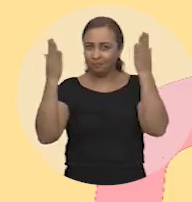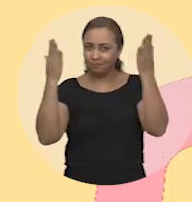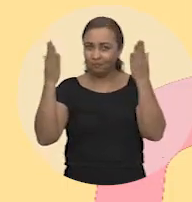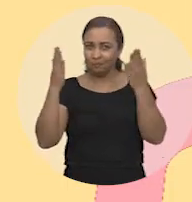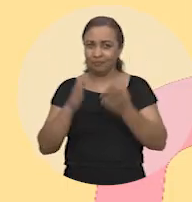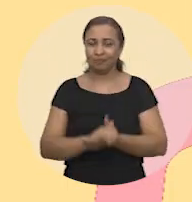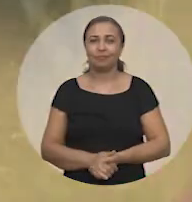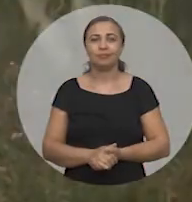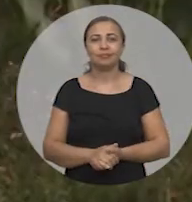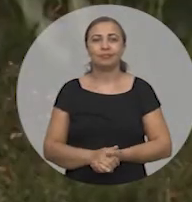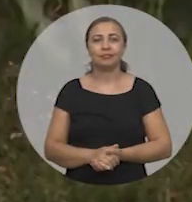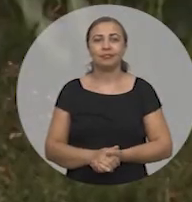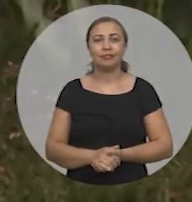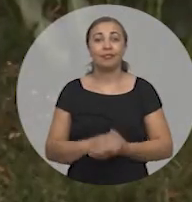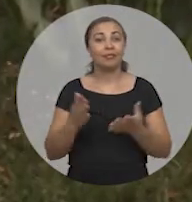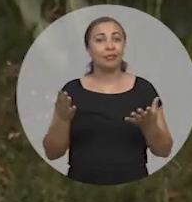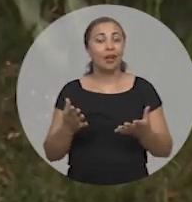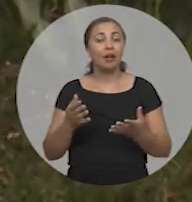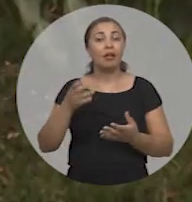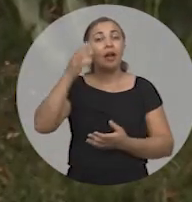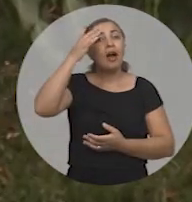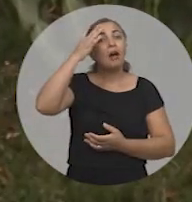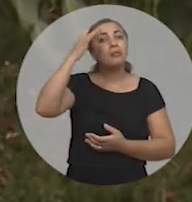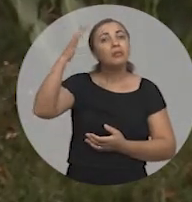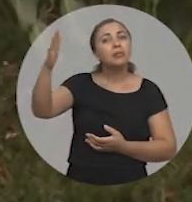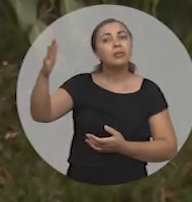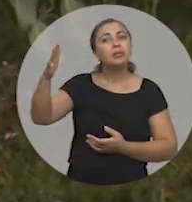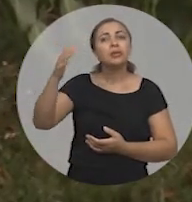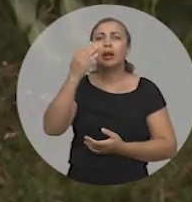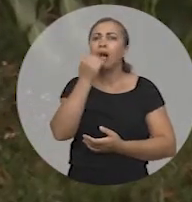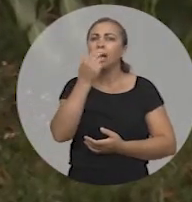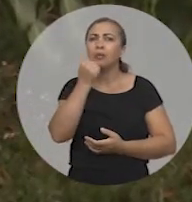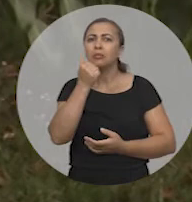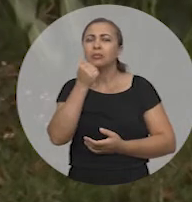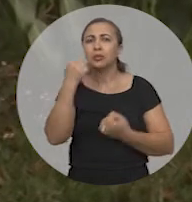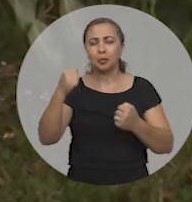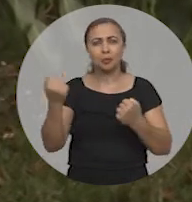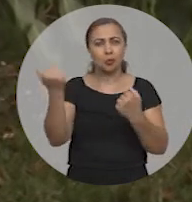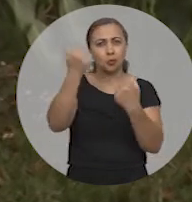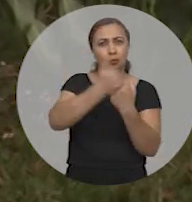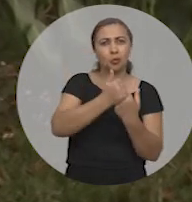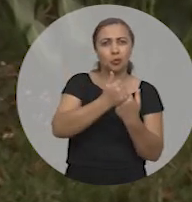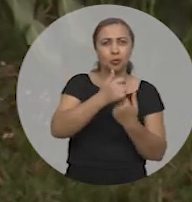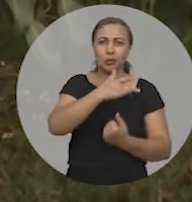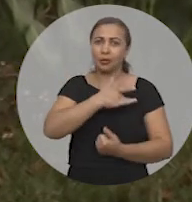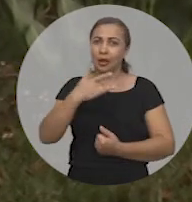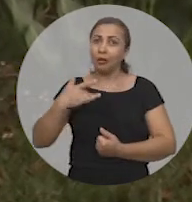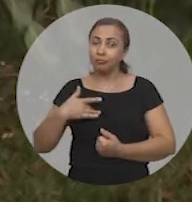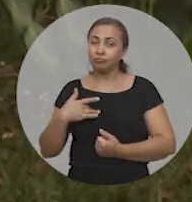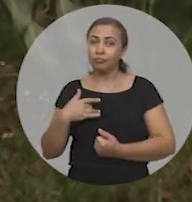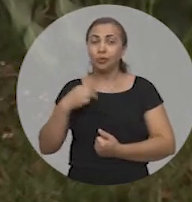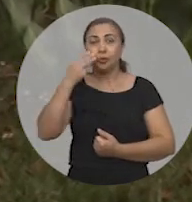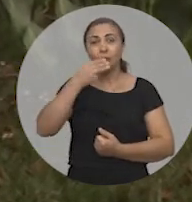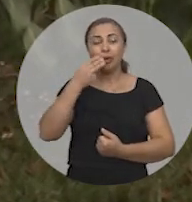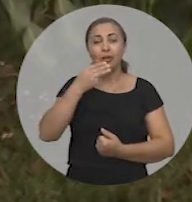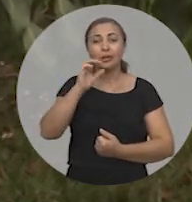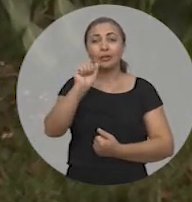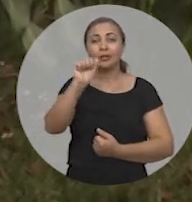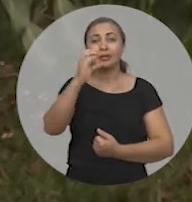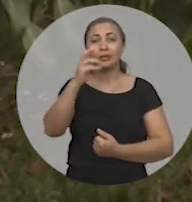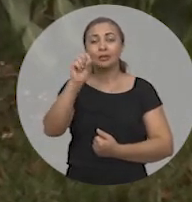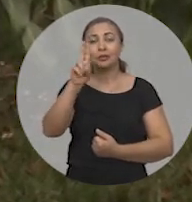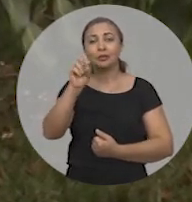um tratamento psiquiátrico. Agora imagine uma composição alimentícia capaz de ser um substituto saudável do